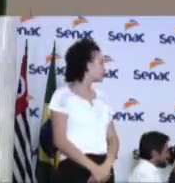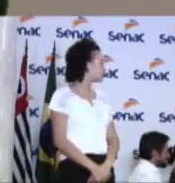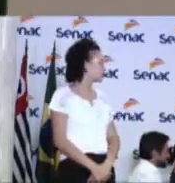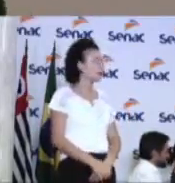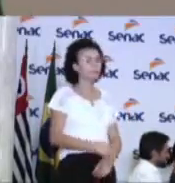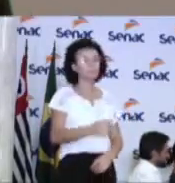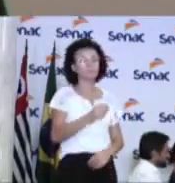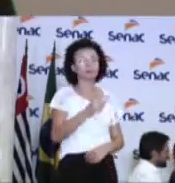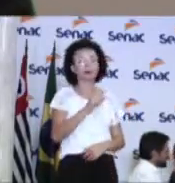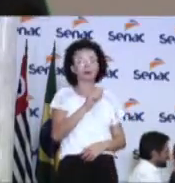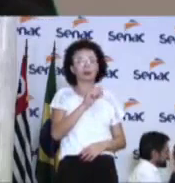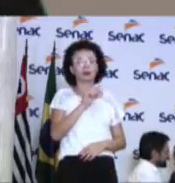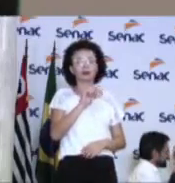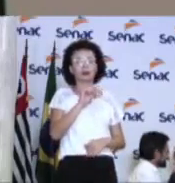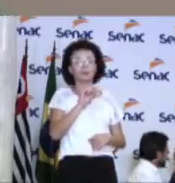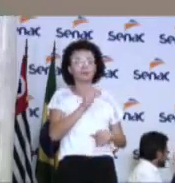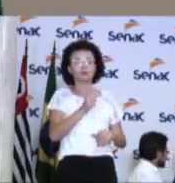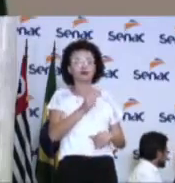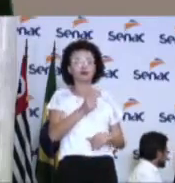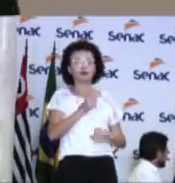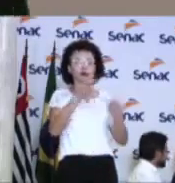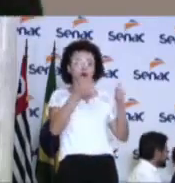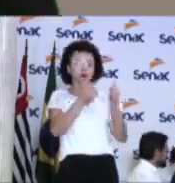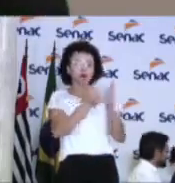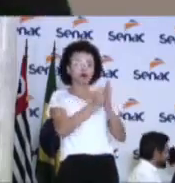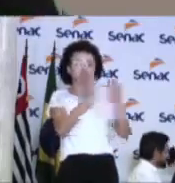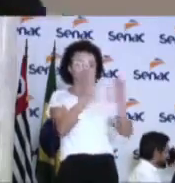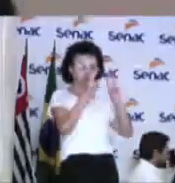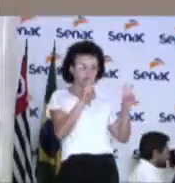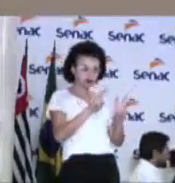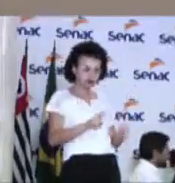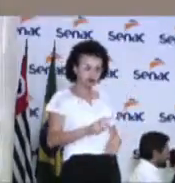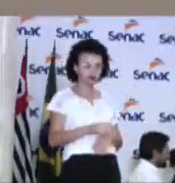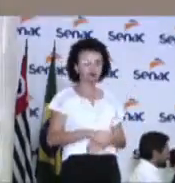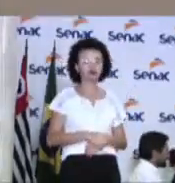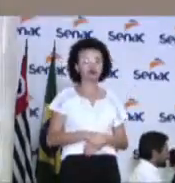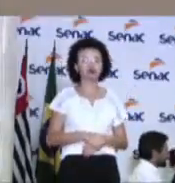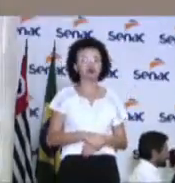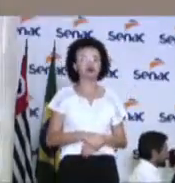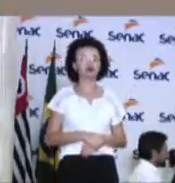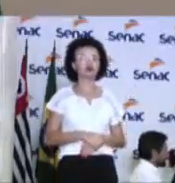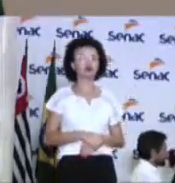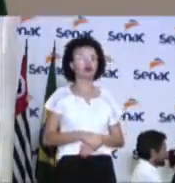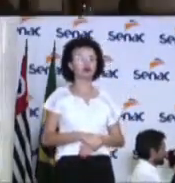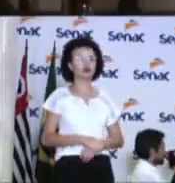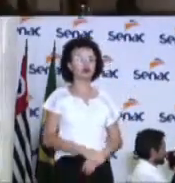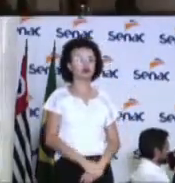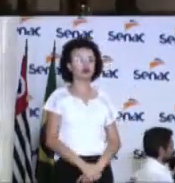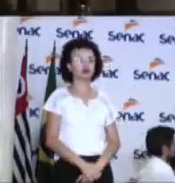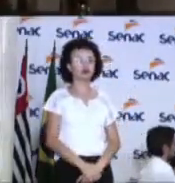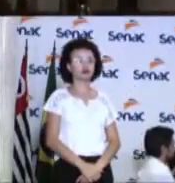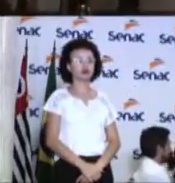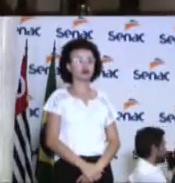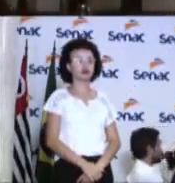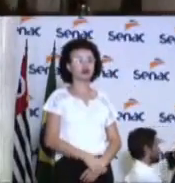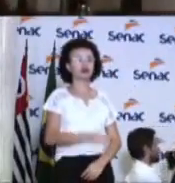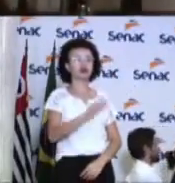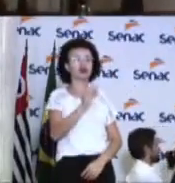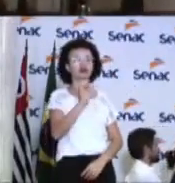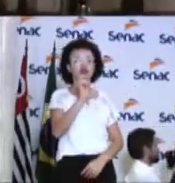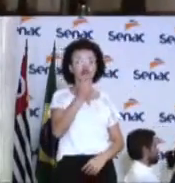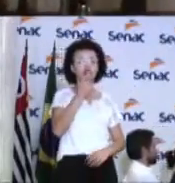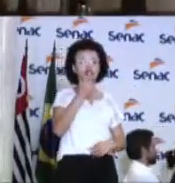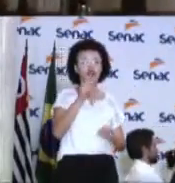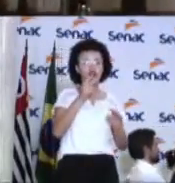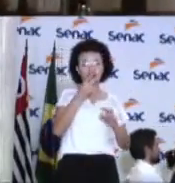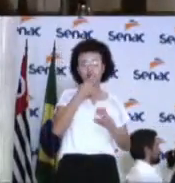A gente passa então o case, né, Marcelo, de você. Bom, então a gente vai ver aqui. Isso, ele vai falando enquanto ele está O